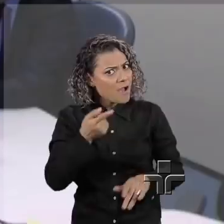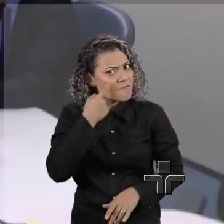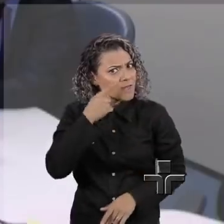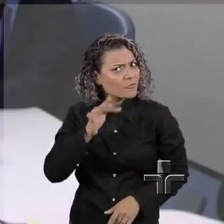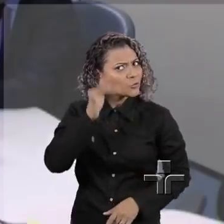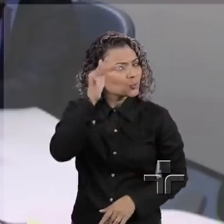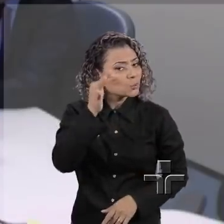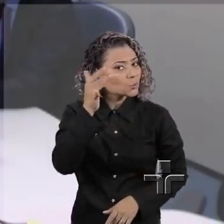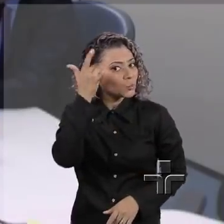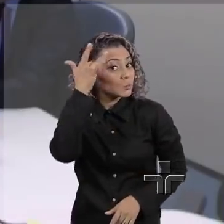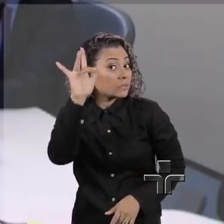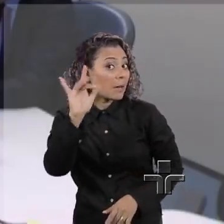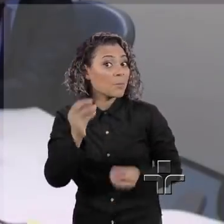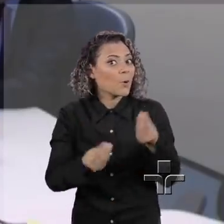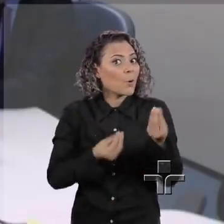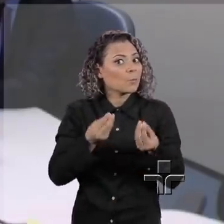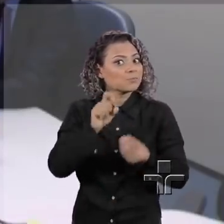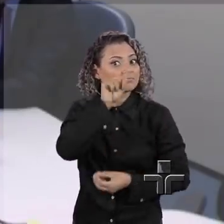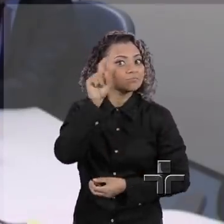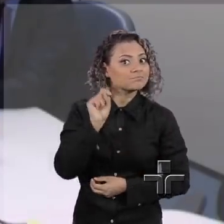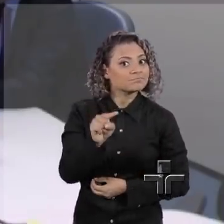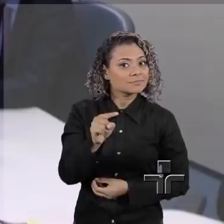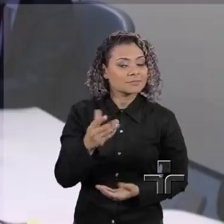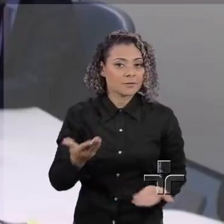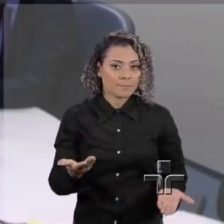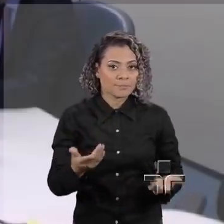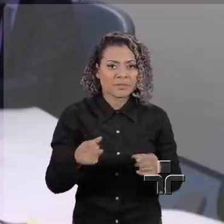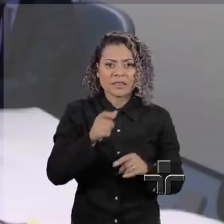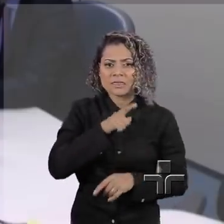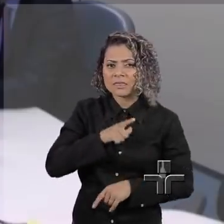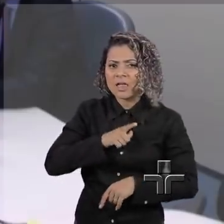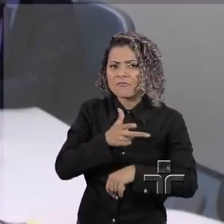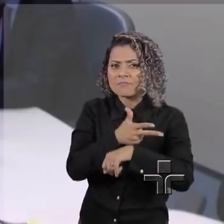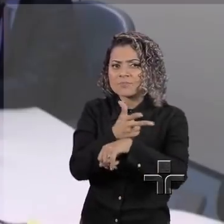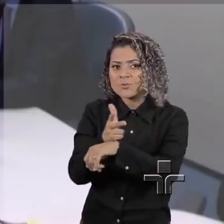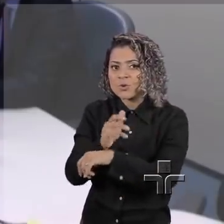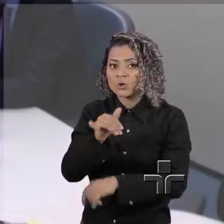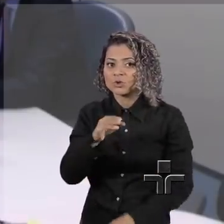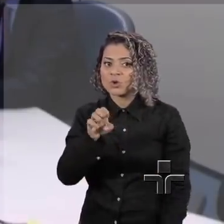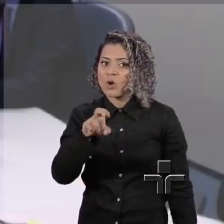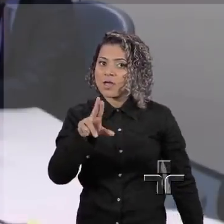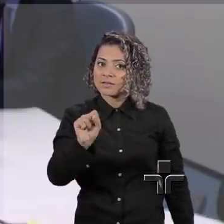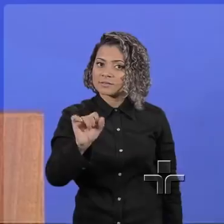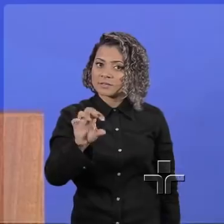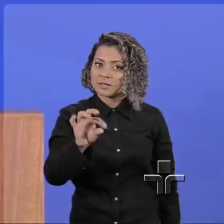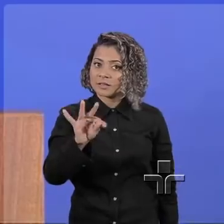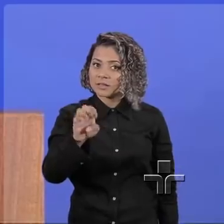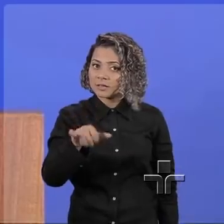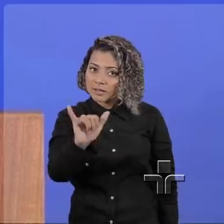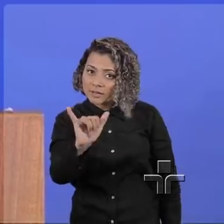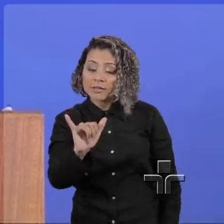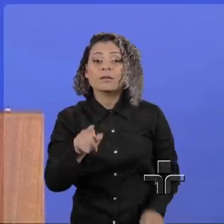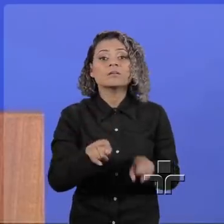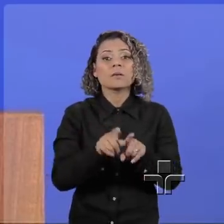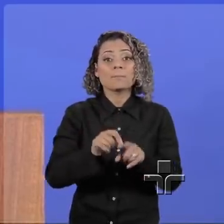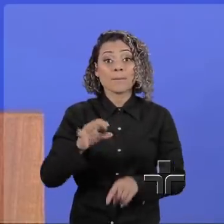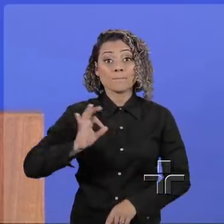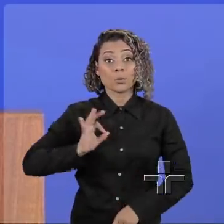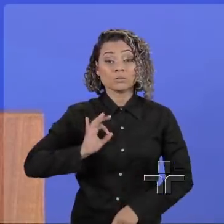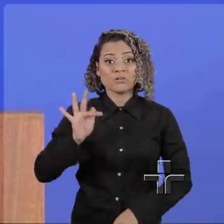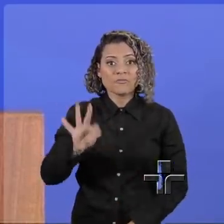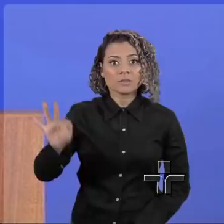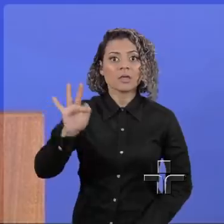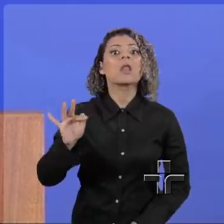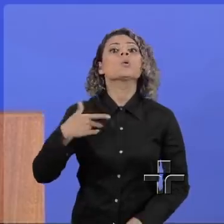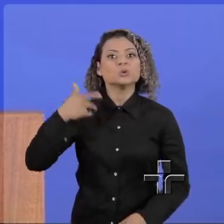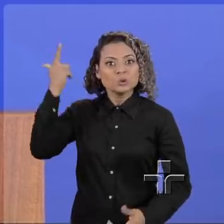incertezas. Depois do inquérito sobre a gravação de Joesley Batista no Palácio do Jaburu, a Polícia Federal alcançou mais uma